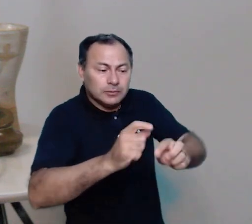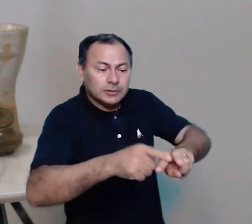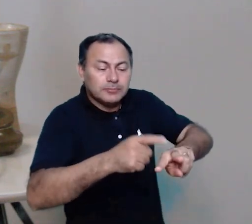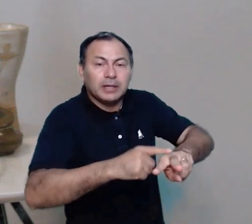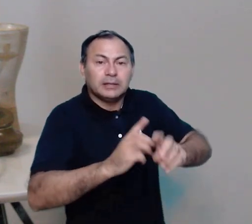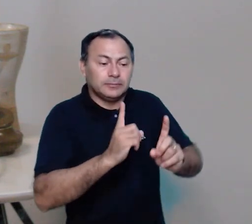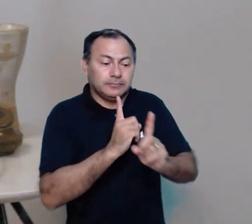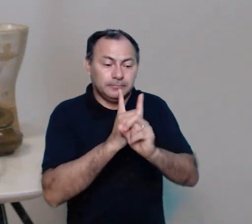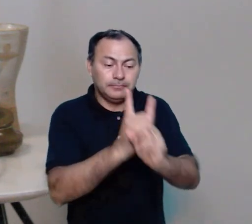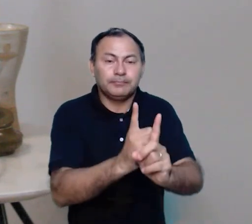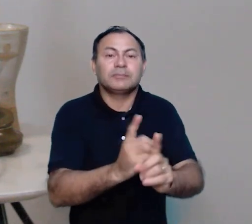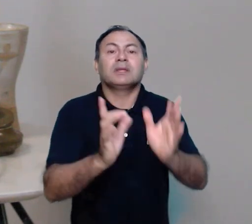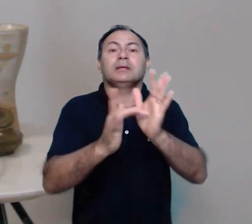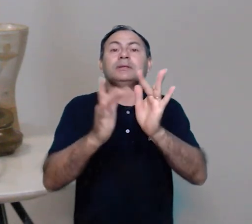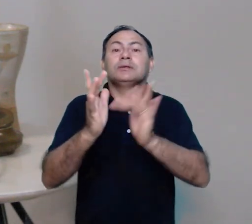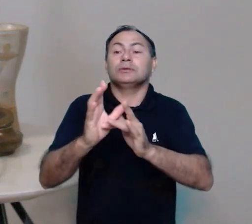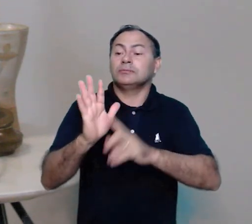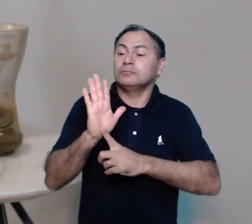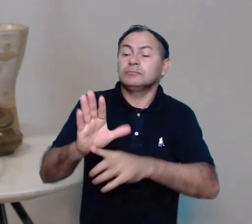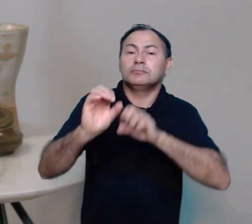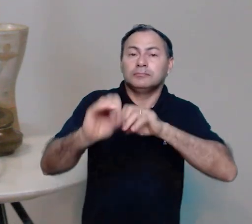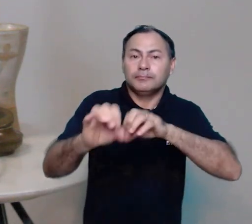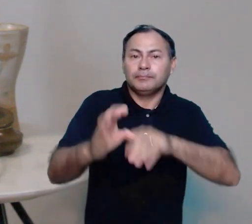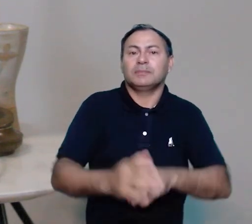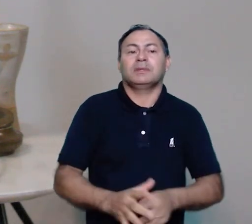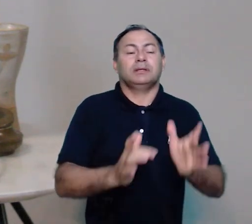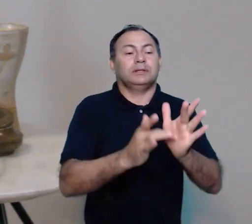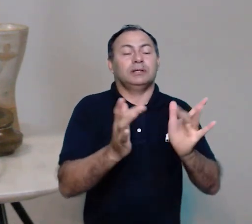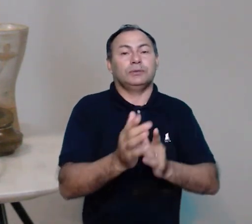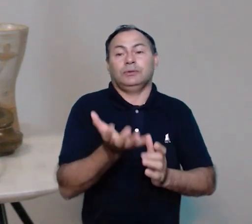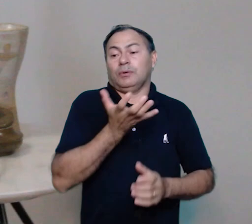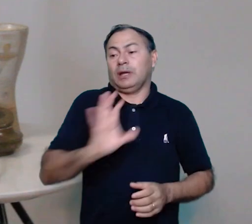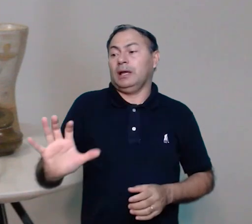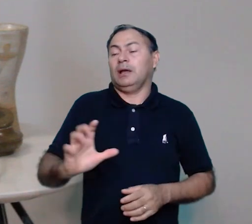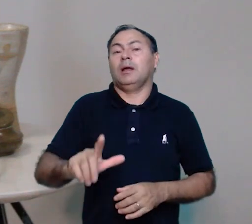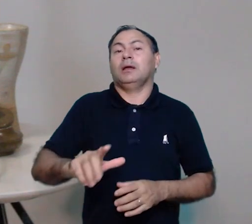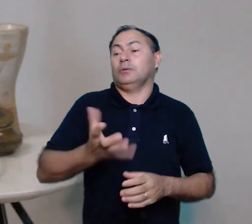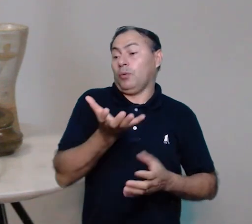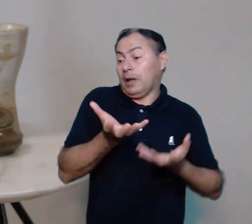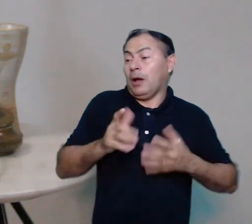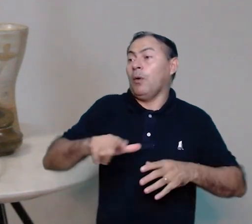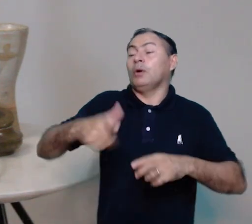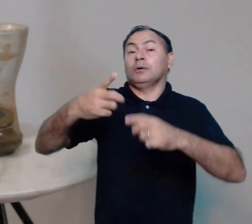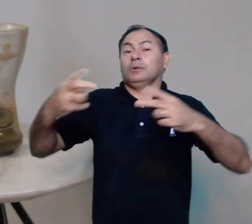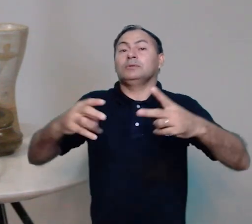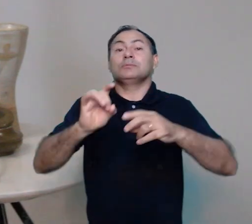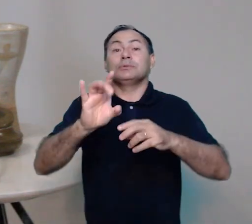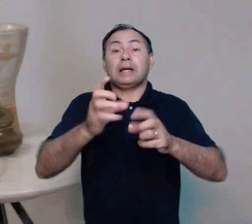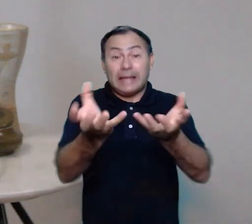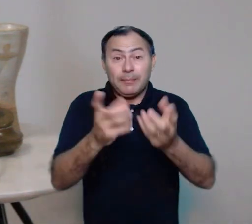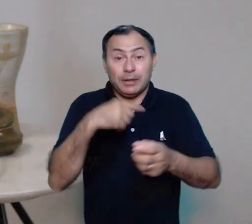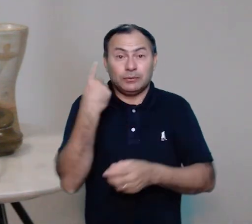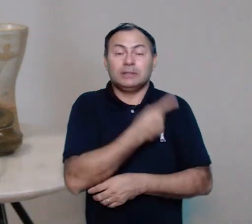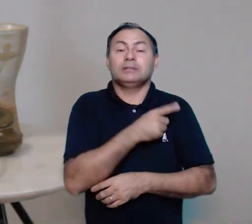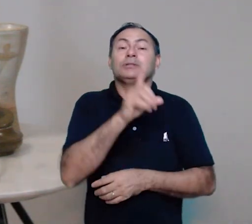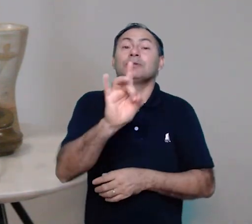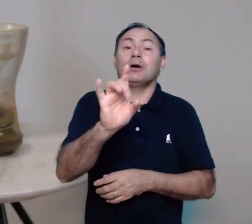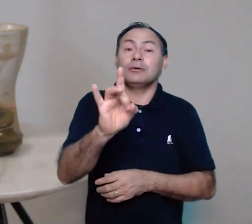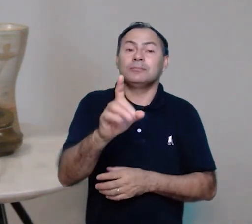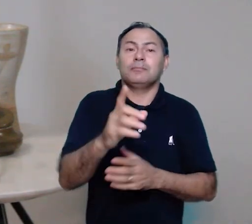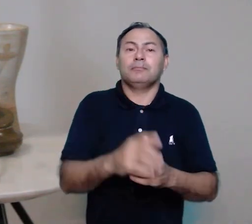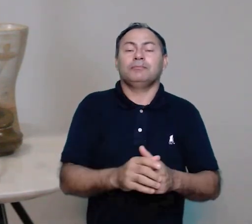discípulos, Jesus nela nos ensina que ele não quer ser outra coisa para